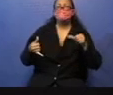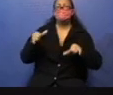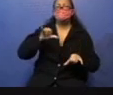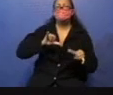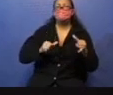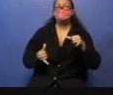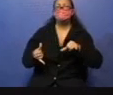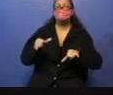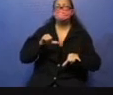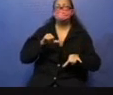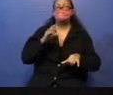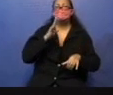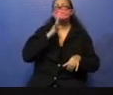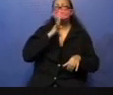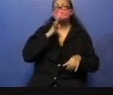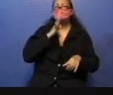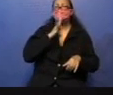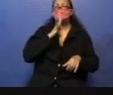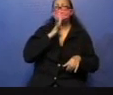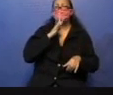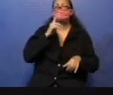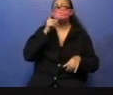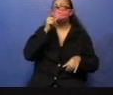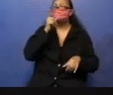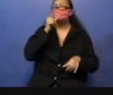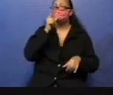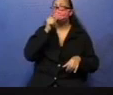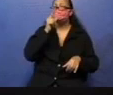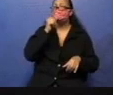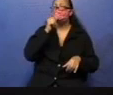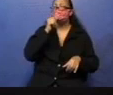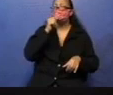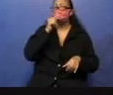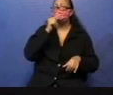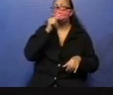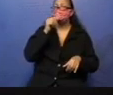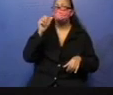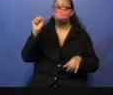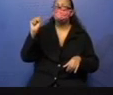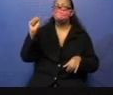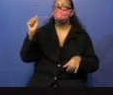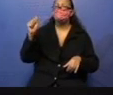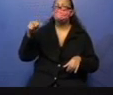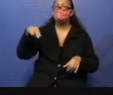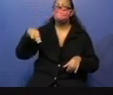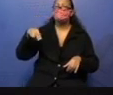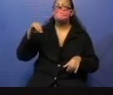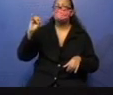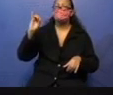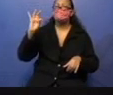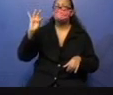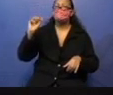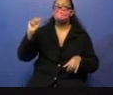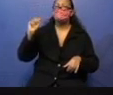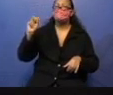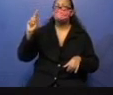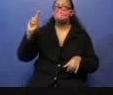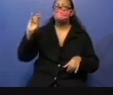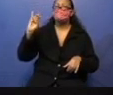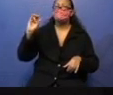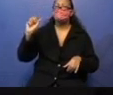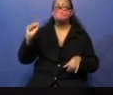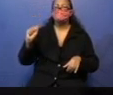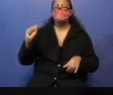conhecida popularmente como a água sanitária. ela é usada como purificador de água e também